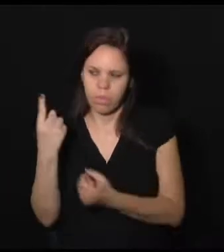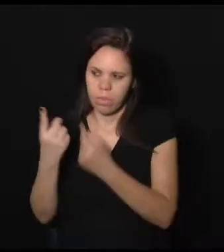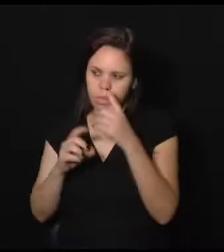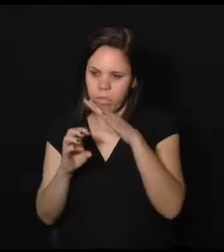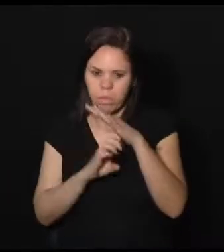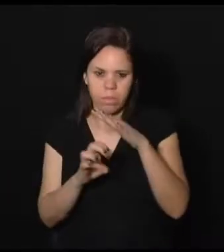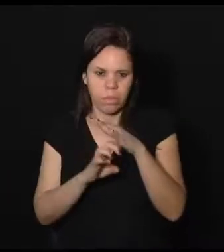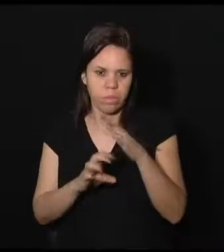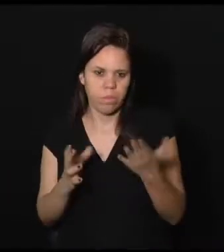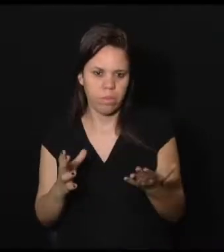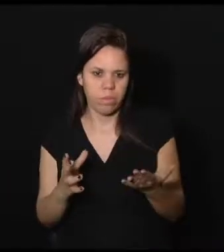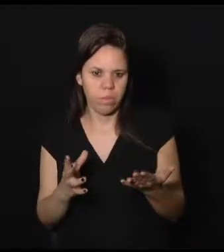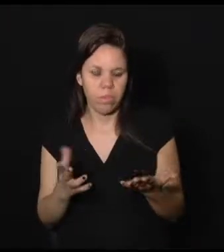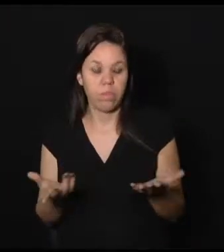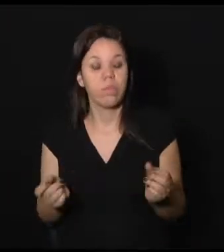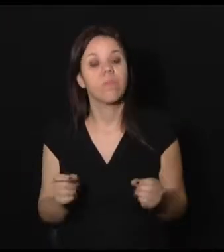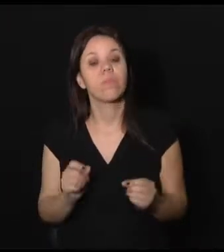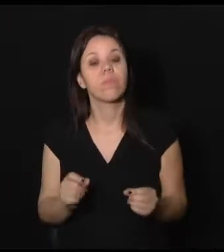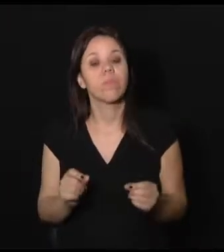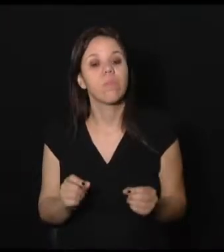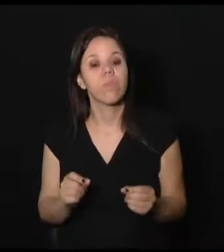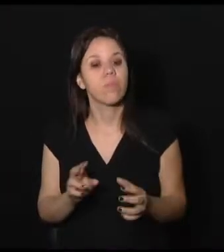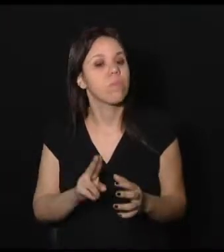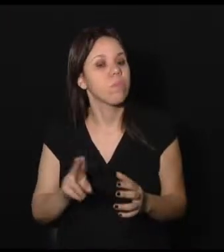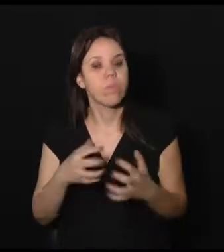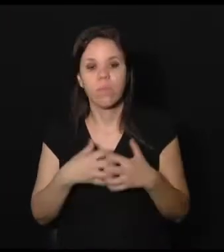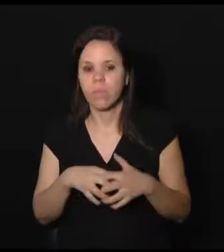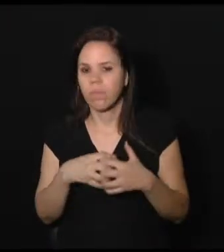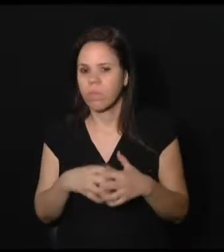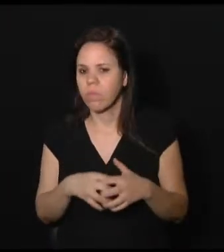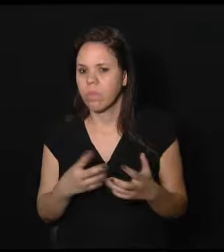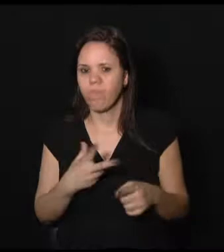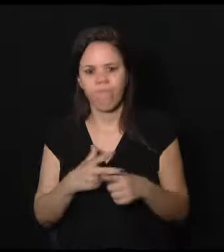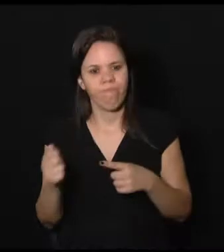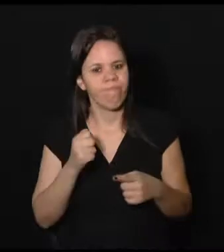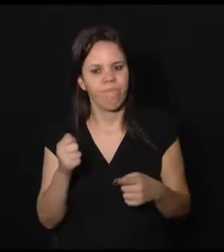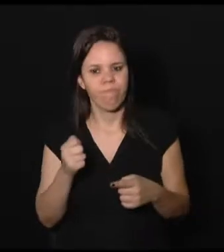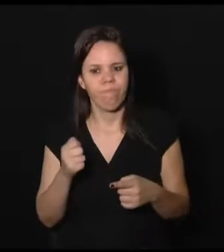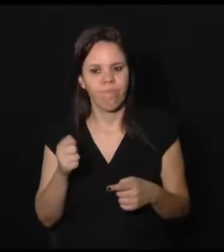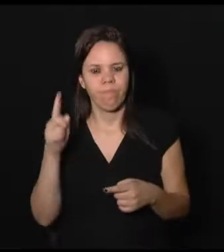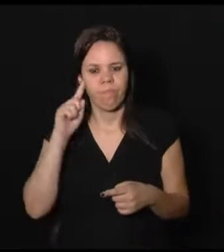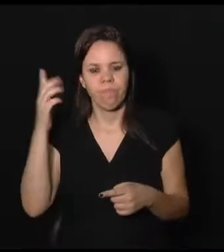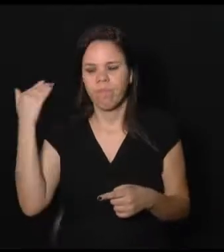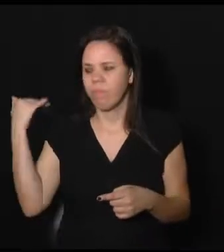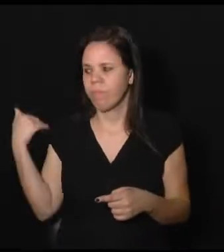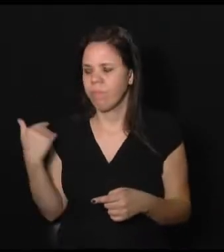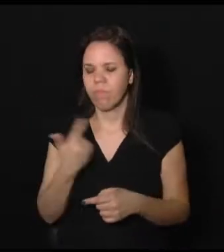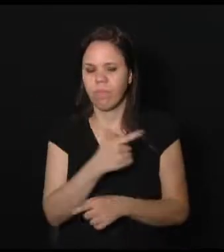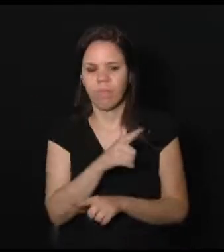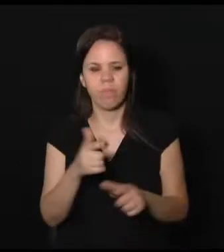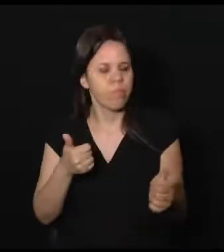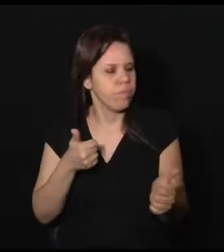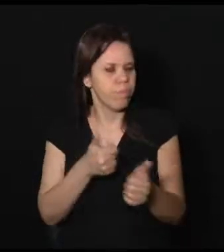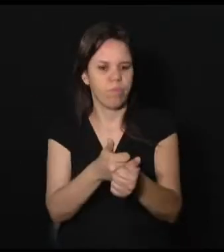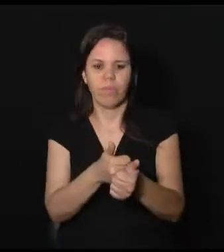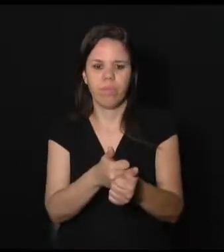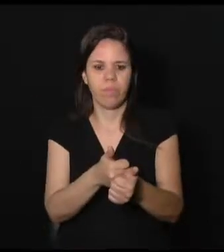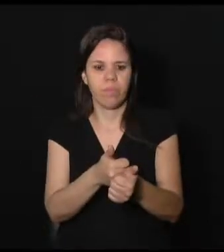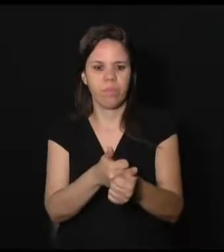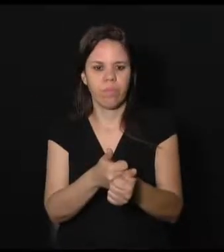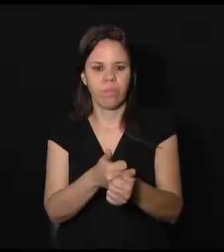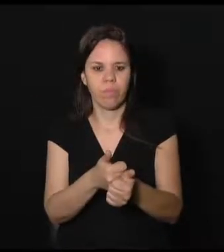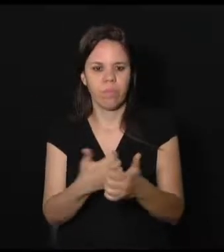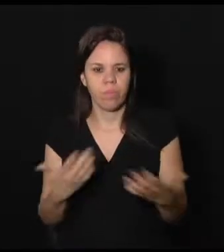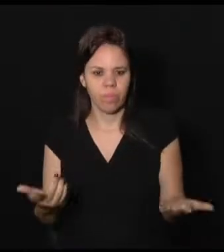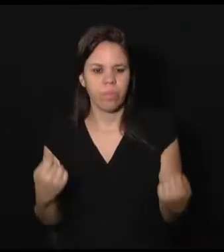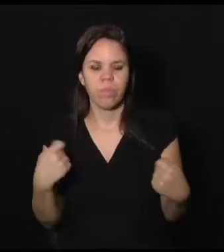acabam sendo surpreendidas que o alvará de funcionamento venceu dias, não houve esse acompanhamento. E aí